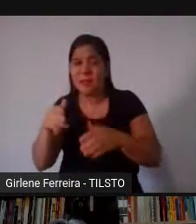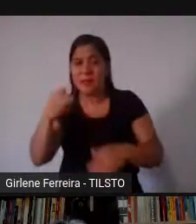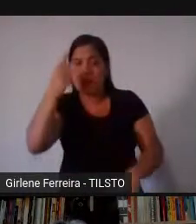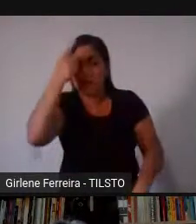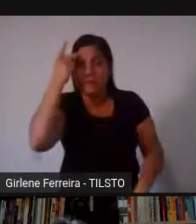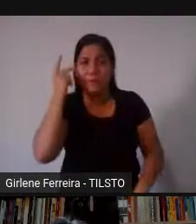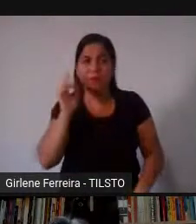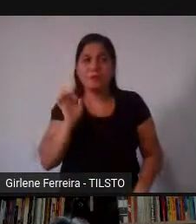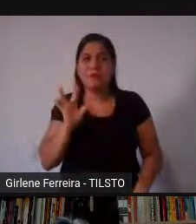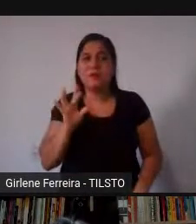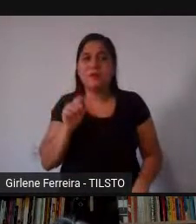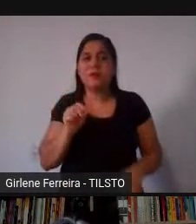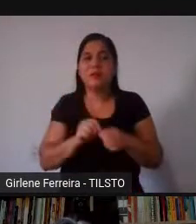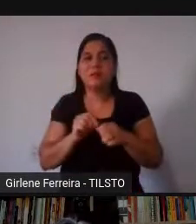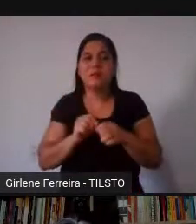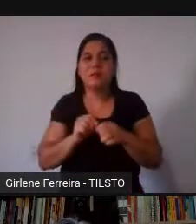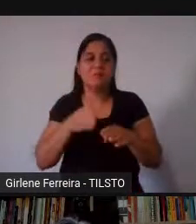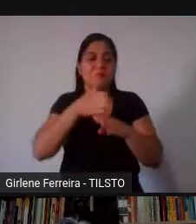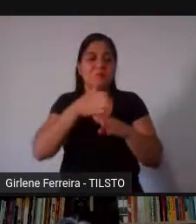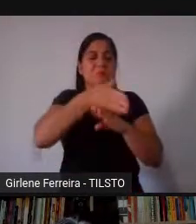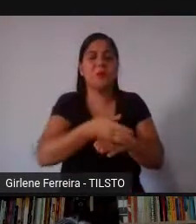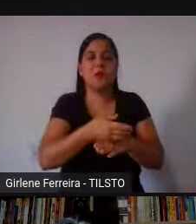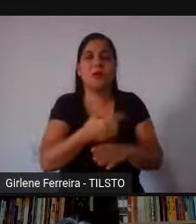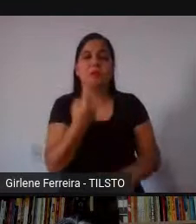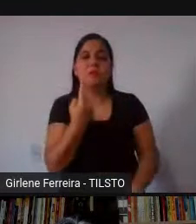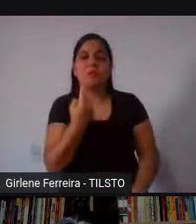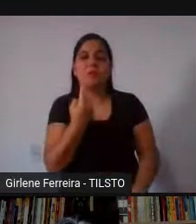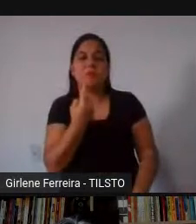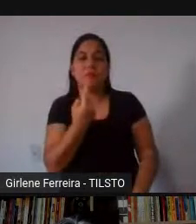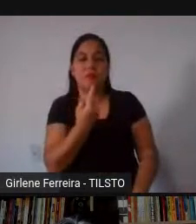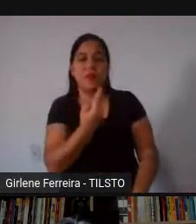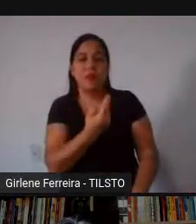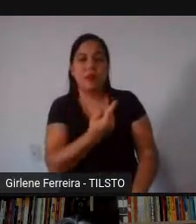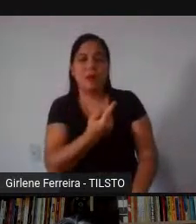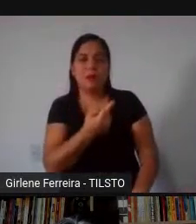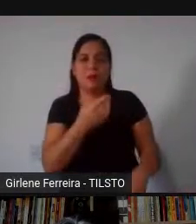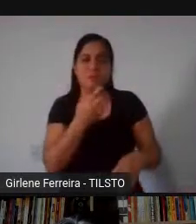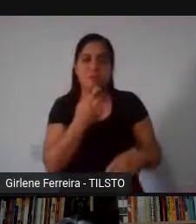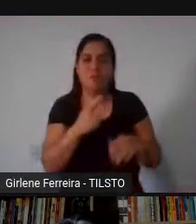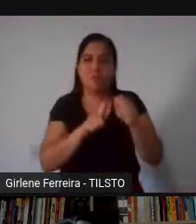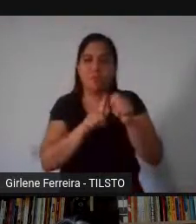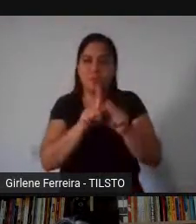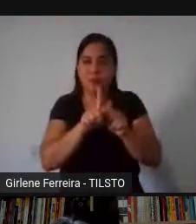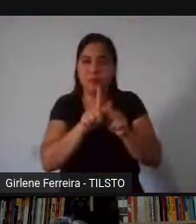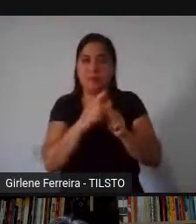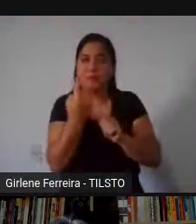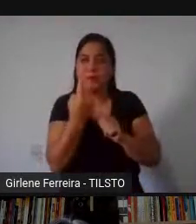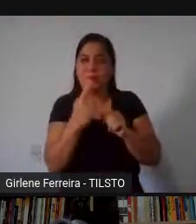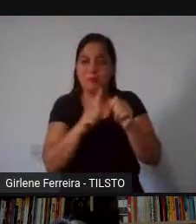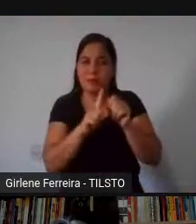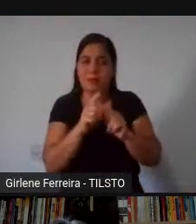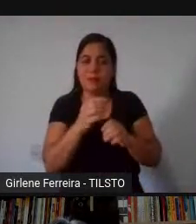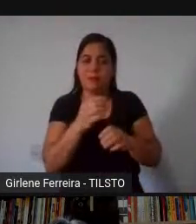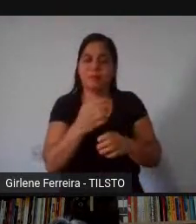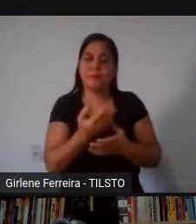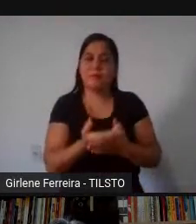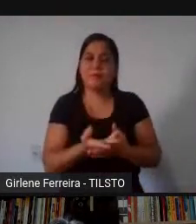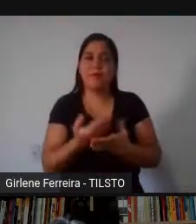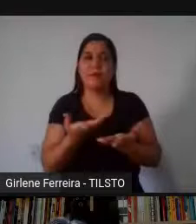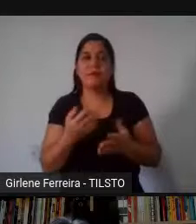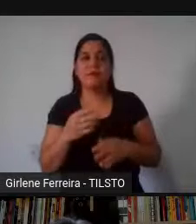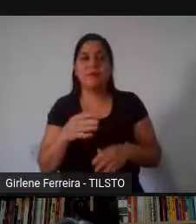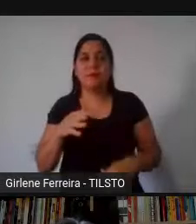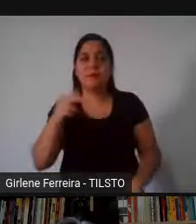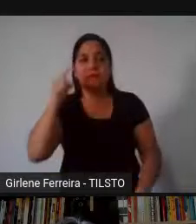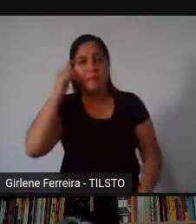primeiro ano, né? Então, agora, quando a gente chega em um nível de pesquisa avançado, quando a gente chega, a gente está falando de um mestrado, a gente está falando de um doutorado na área,